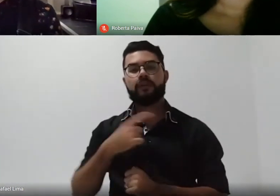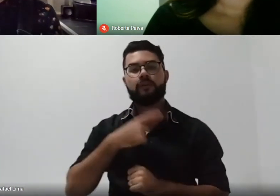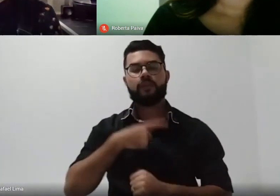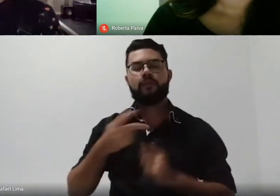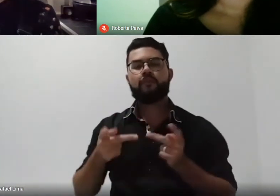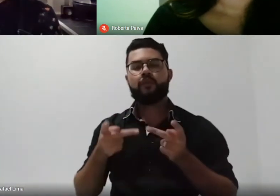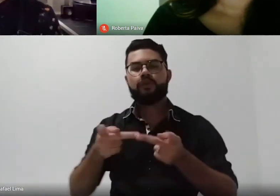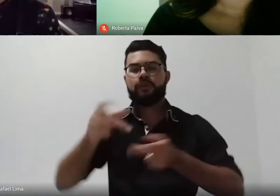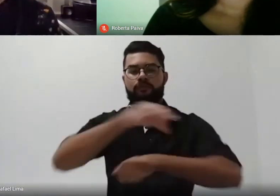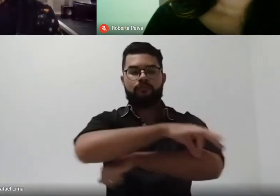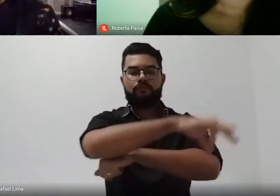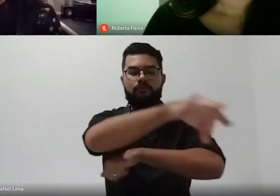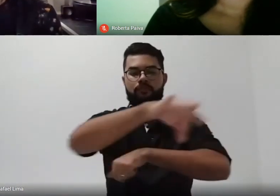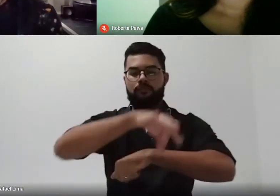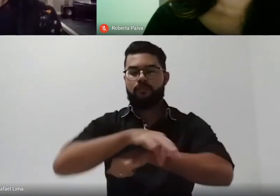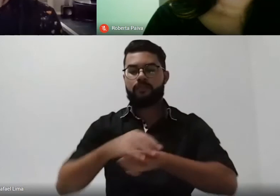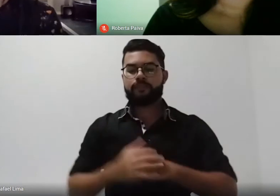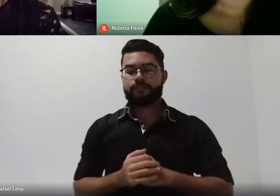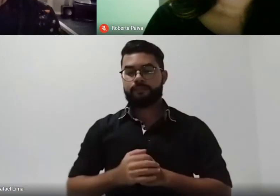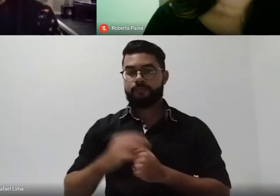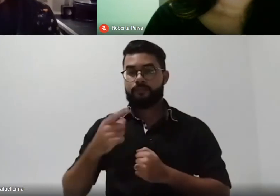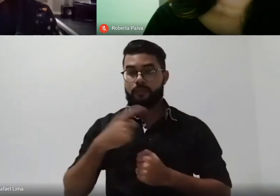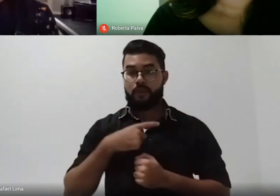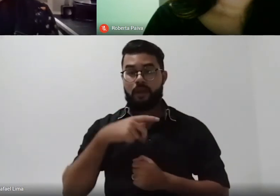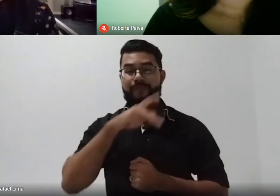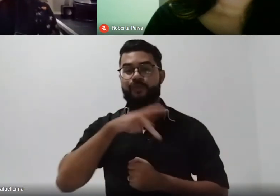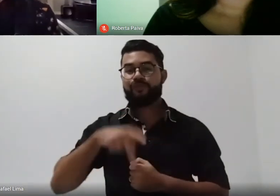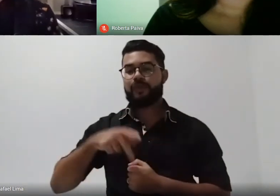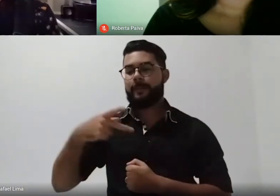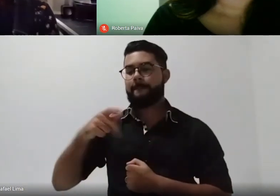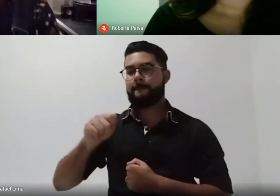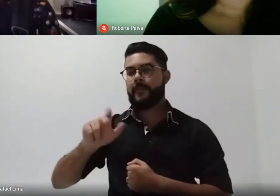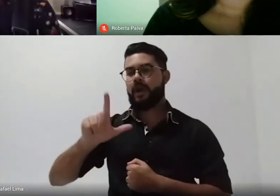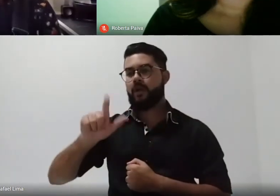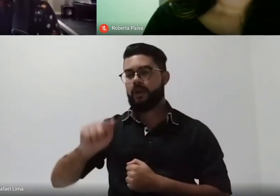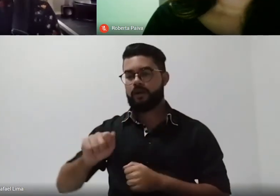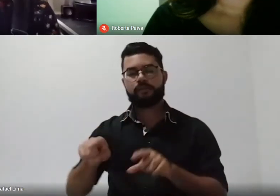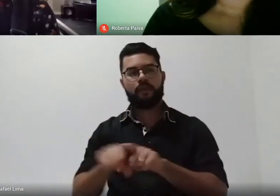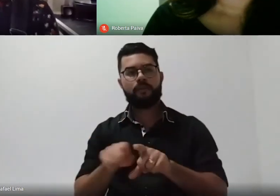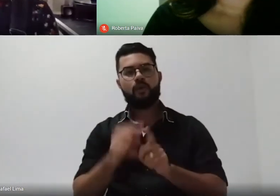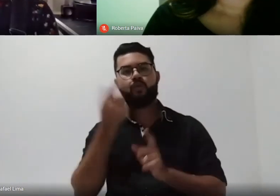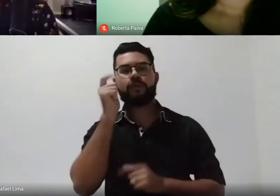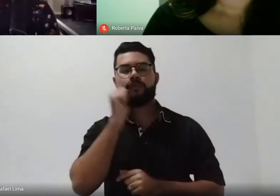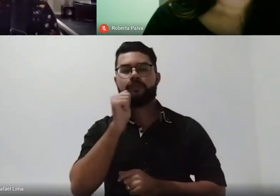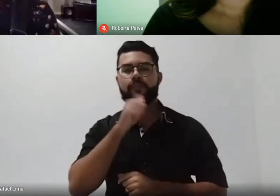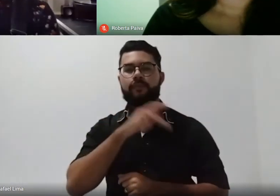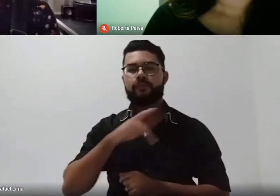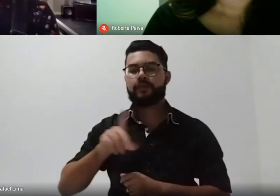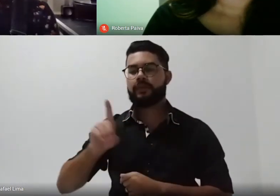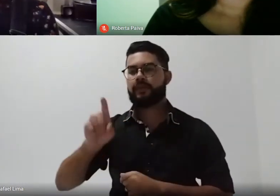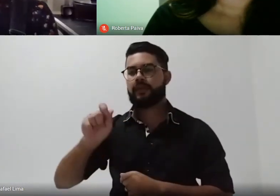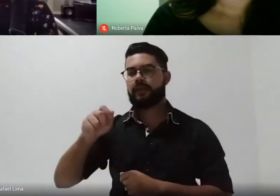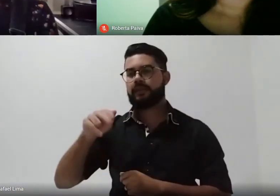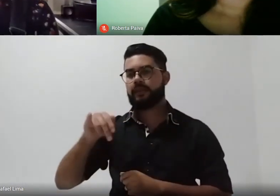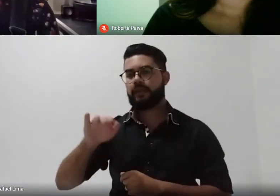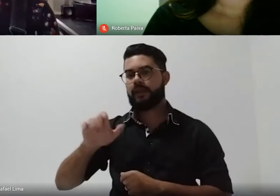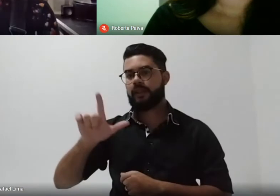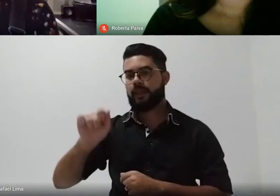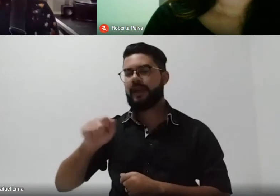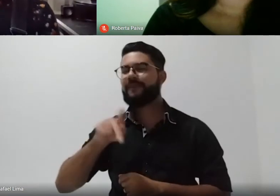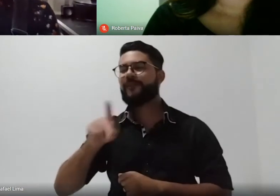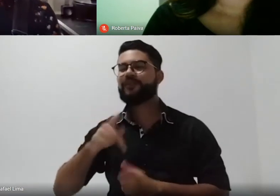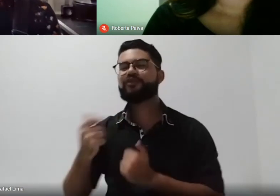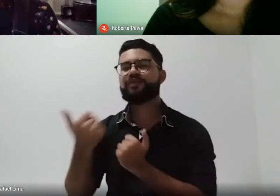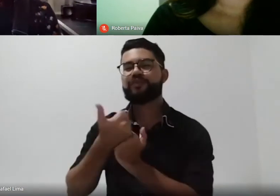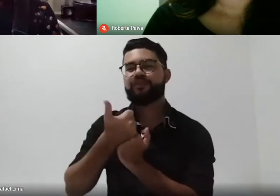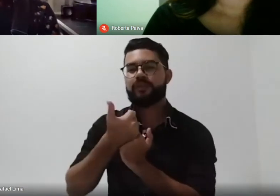agora, infelizmente, encerrou o contrato da professora Daniela, né, que era professora substituta, e agora